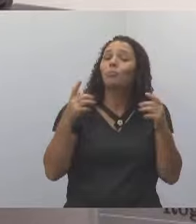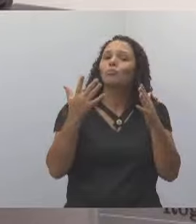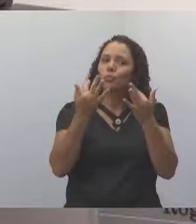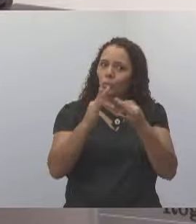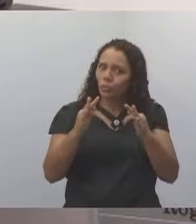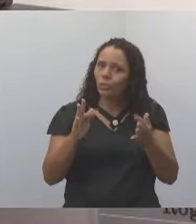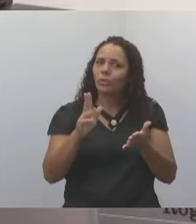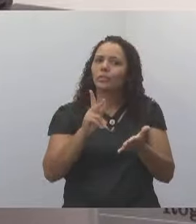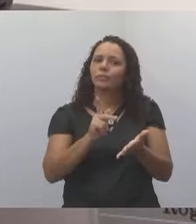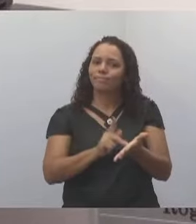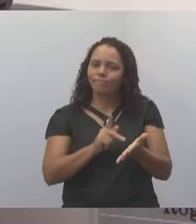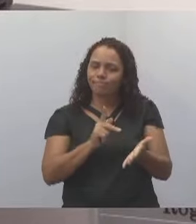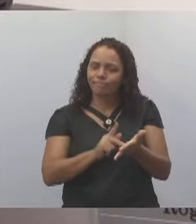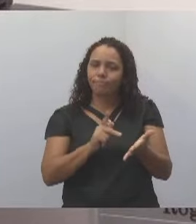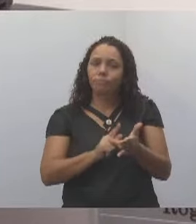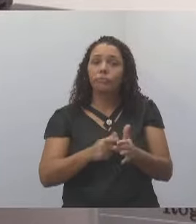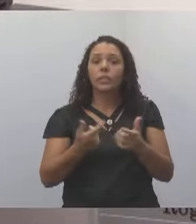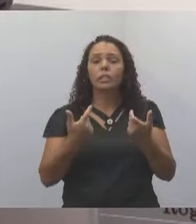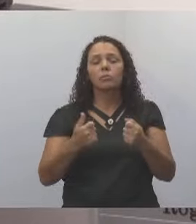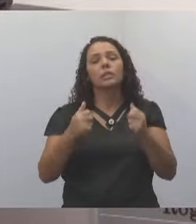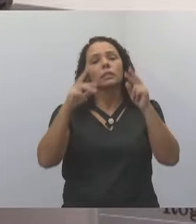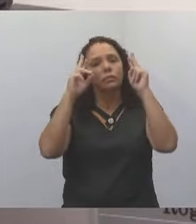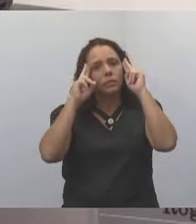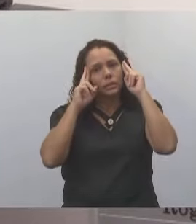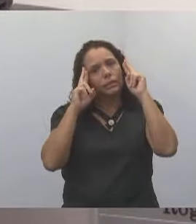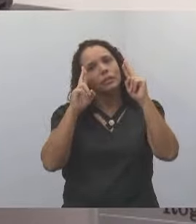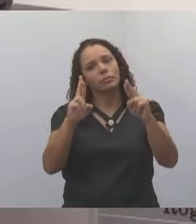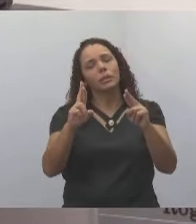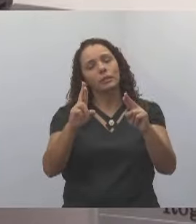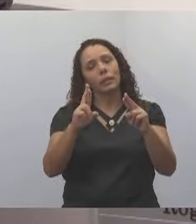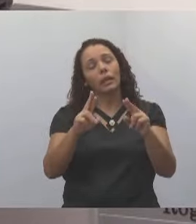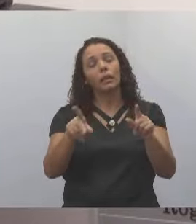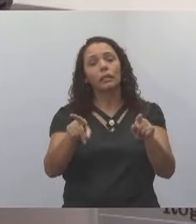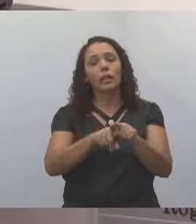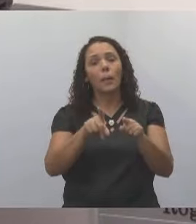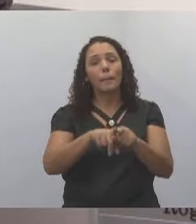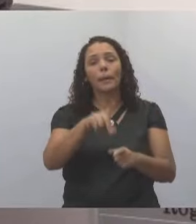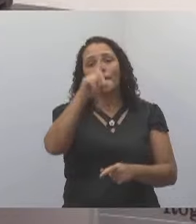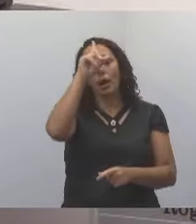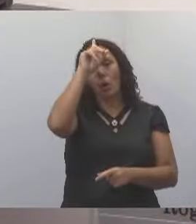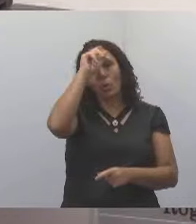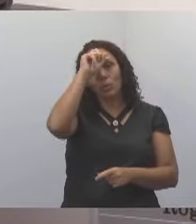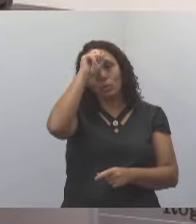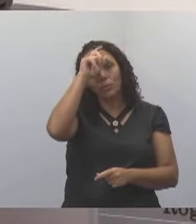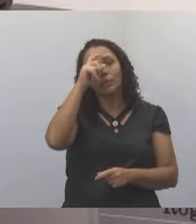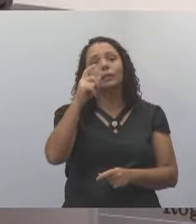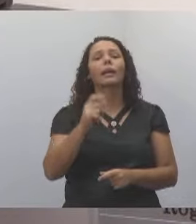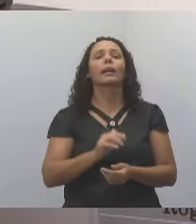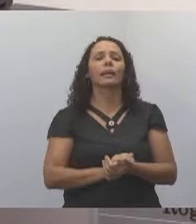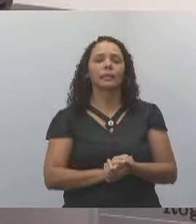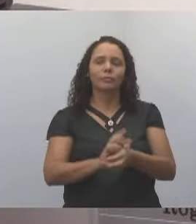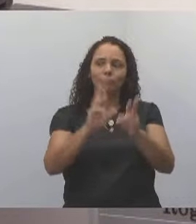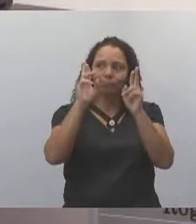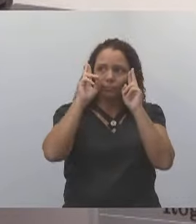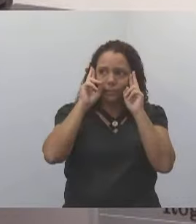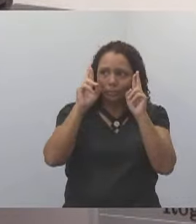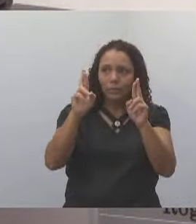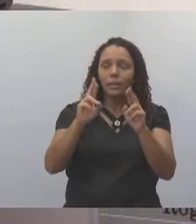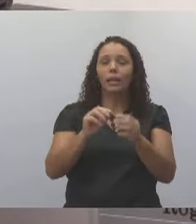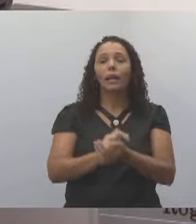os nossos autistas, temos que respeitar os hospitais da cidade de Jacareí, temos que respeitar